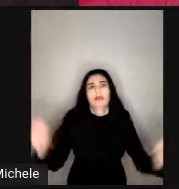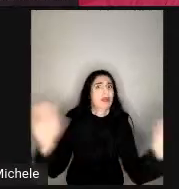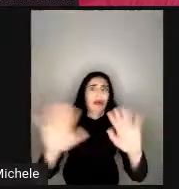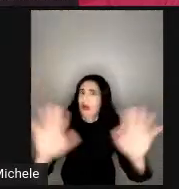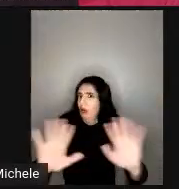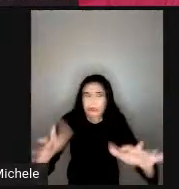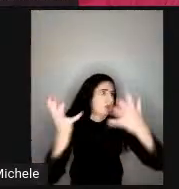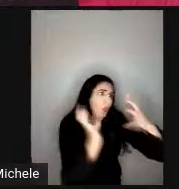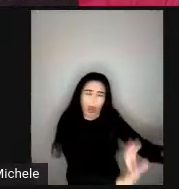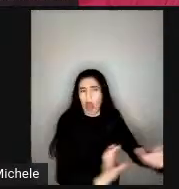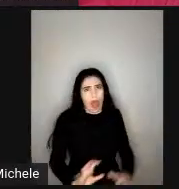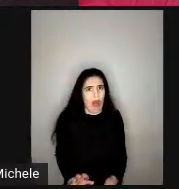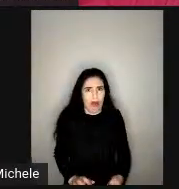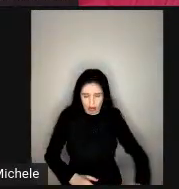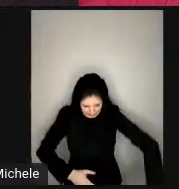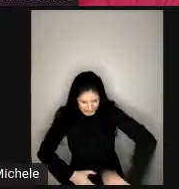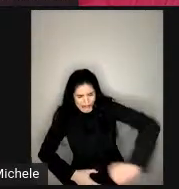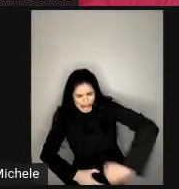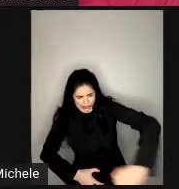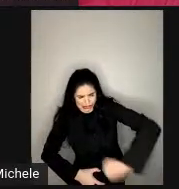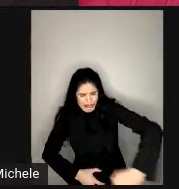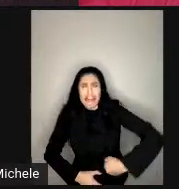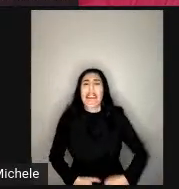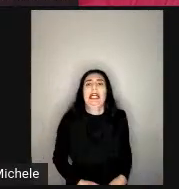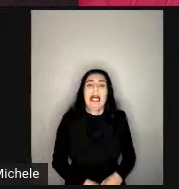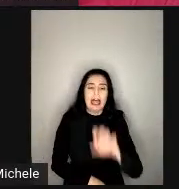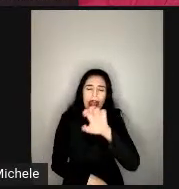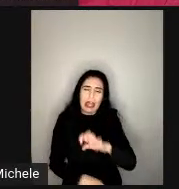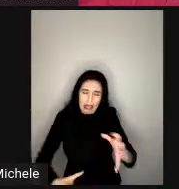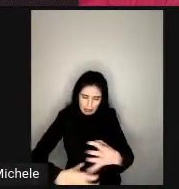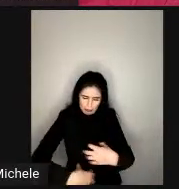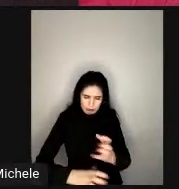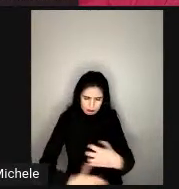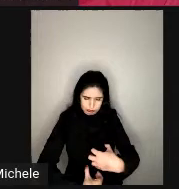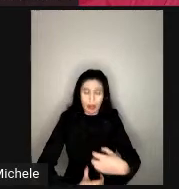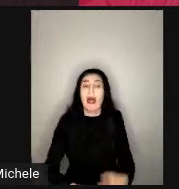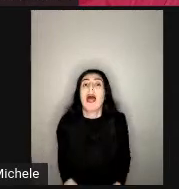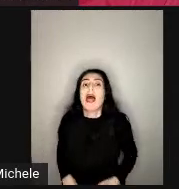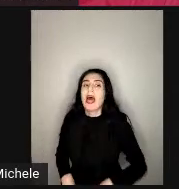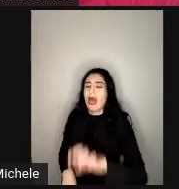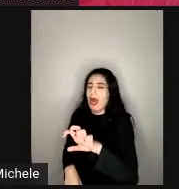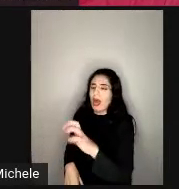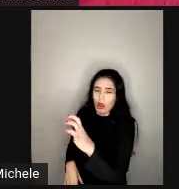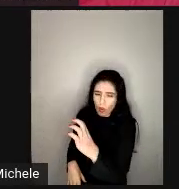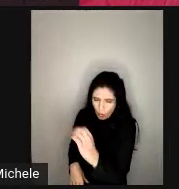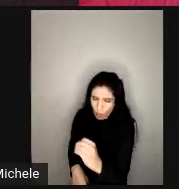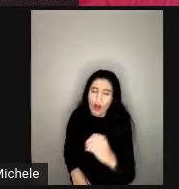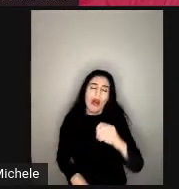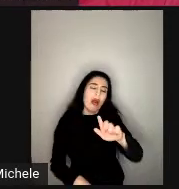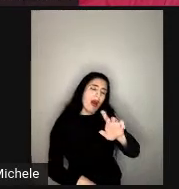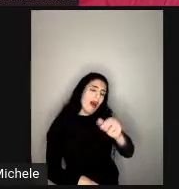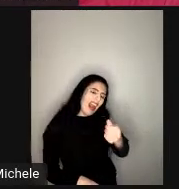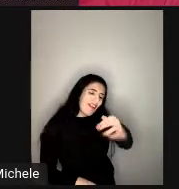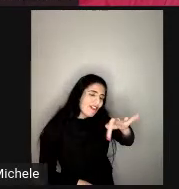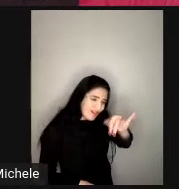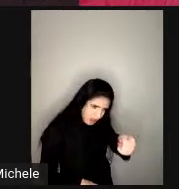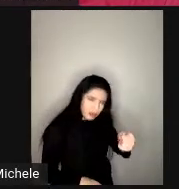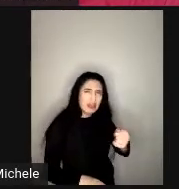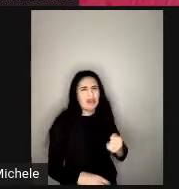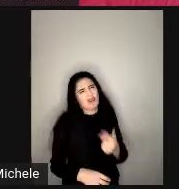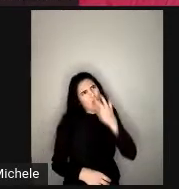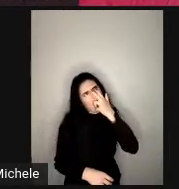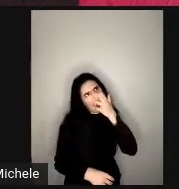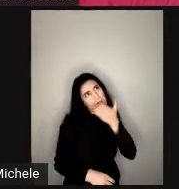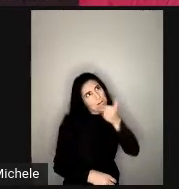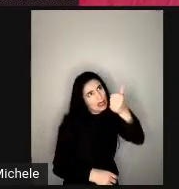nem pensar. Eu vou fazer aqui a ecografia que ele me deu também, acho que com isso aqui resolve. A